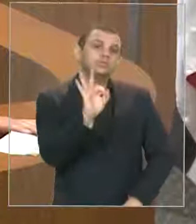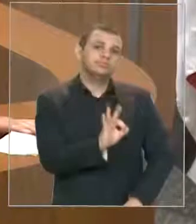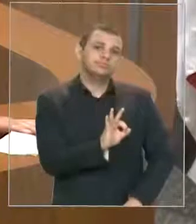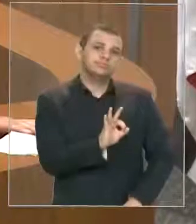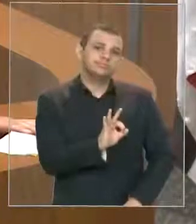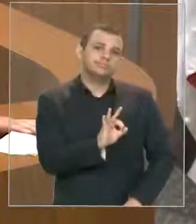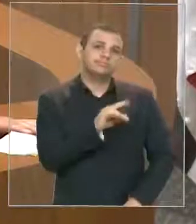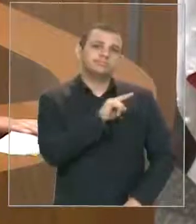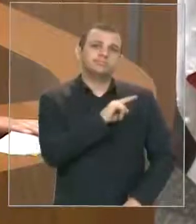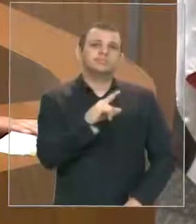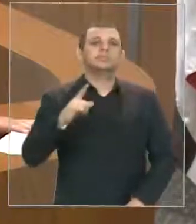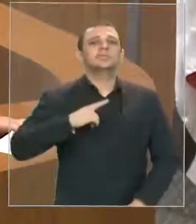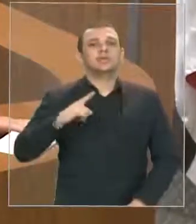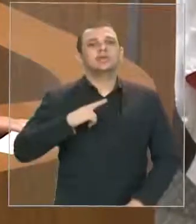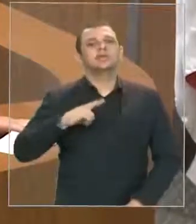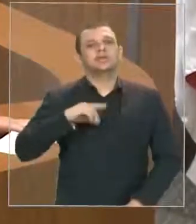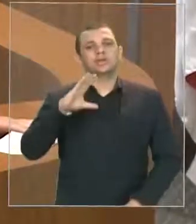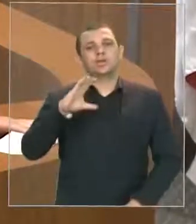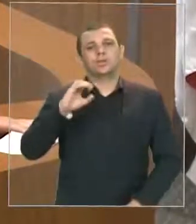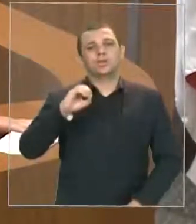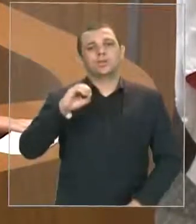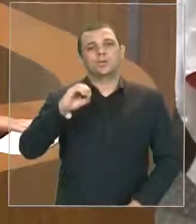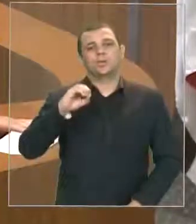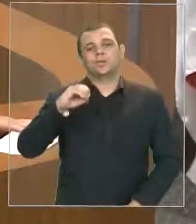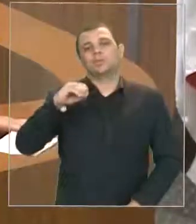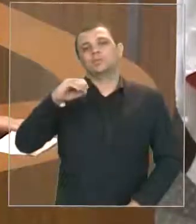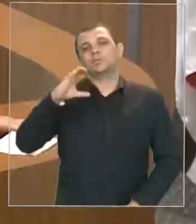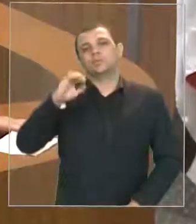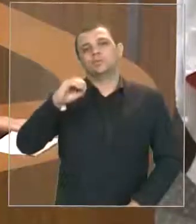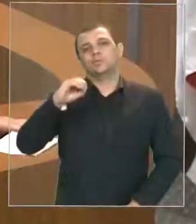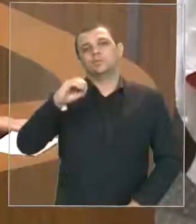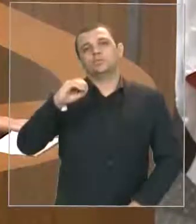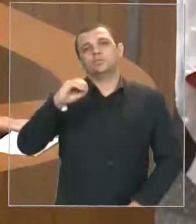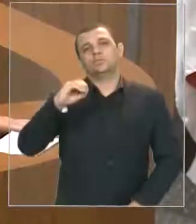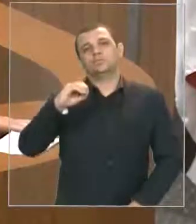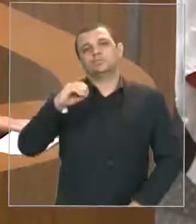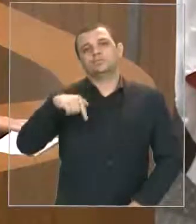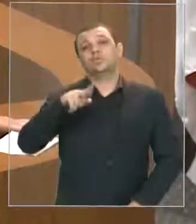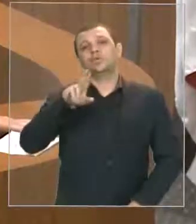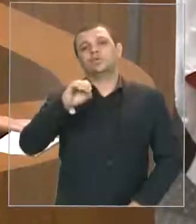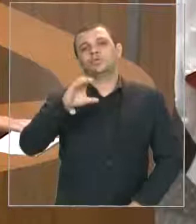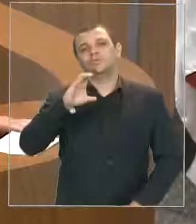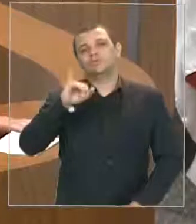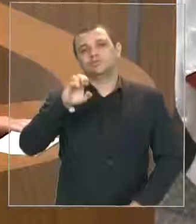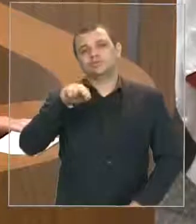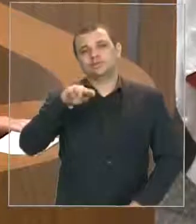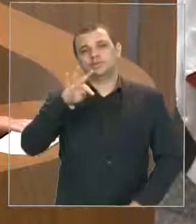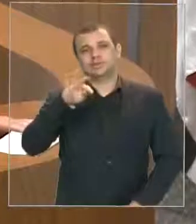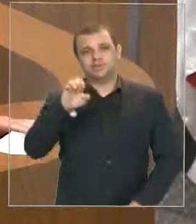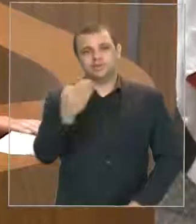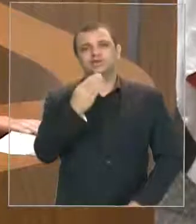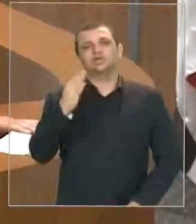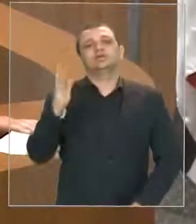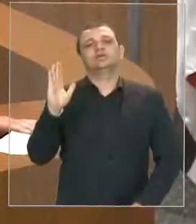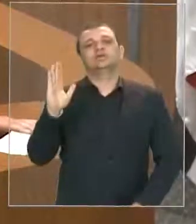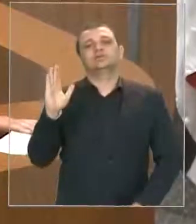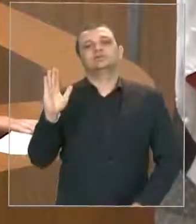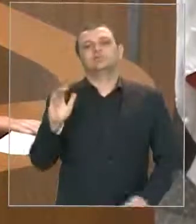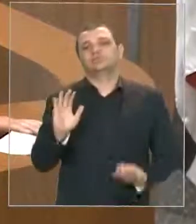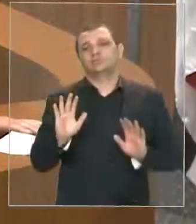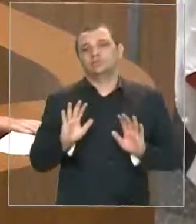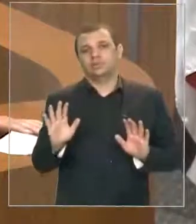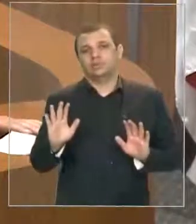atingindo o quociente eleitoral. Ou seja, a ideia do fenômeno puxador de voto, do Enéas, que já passou,